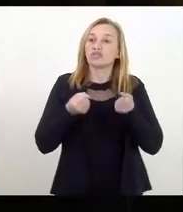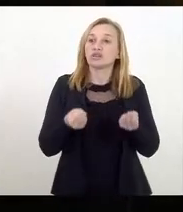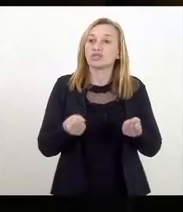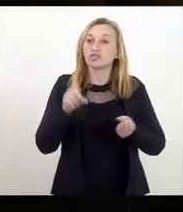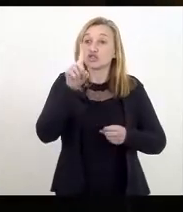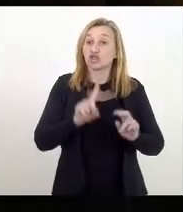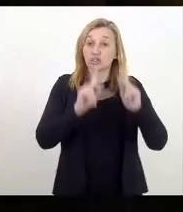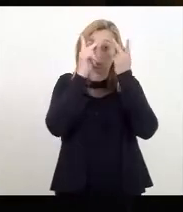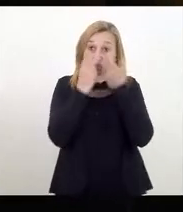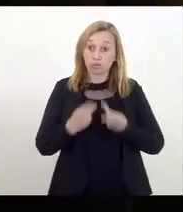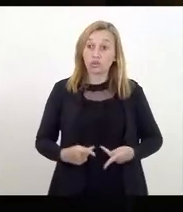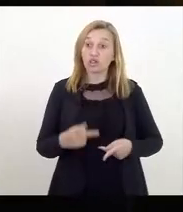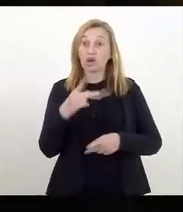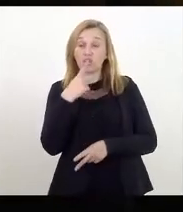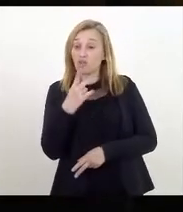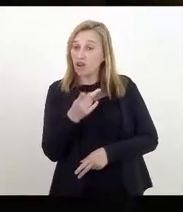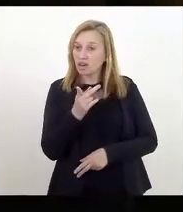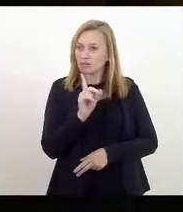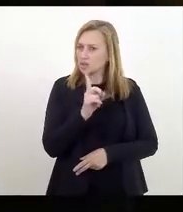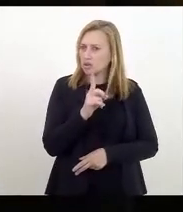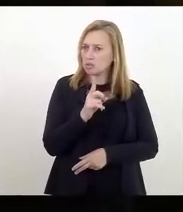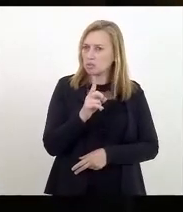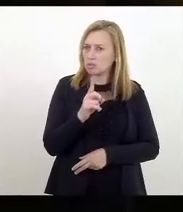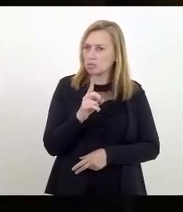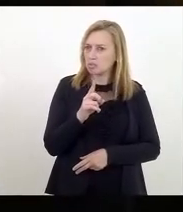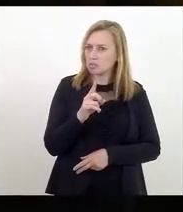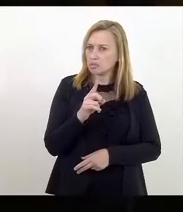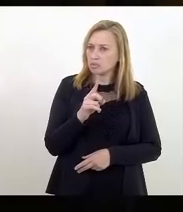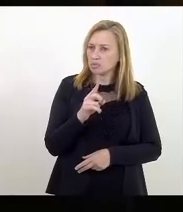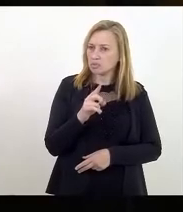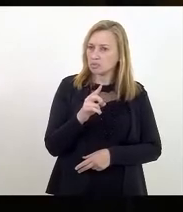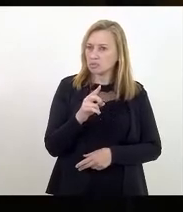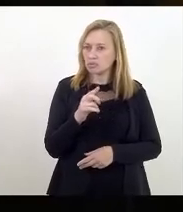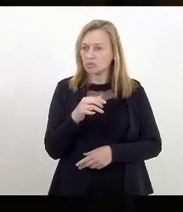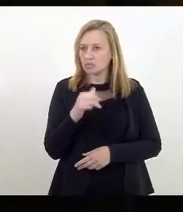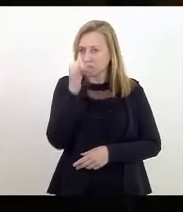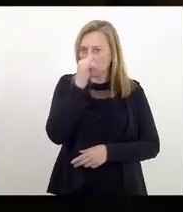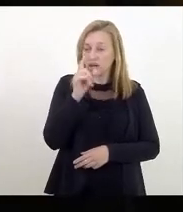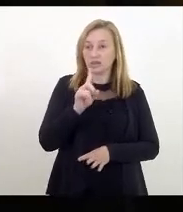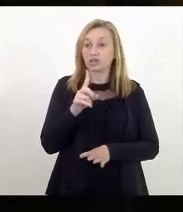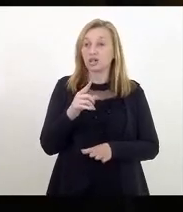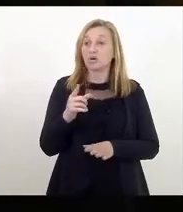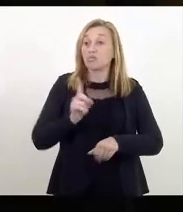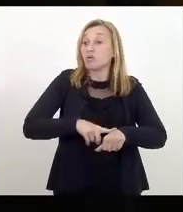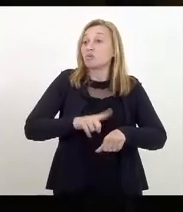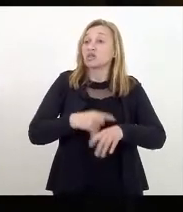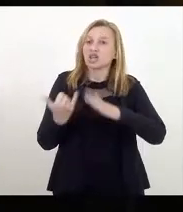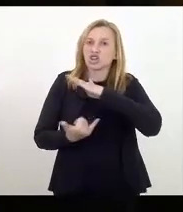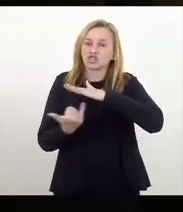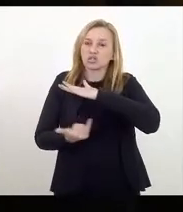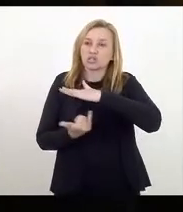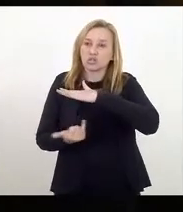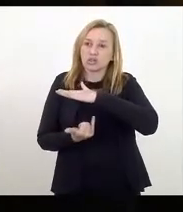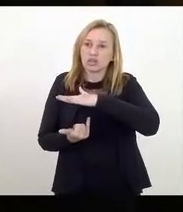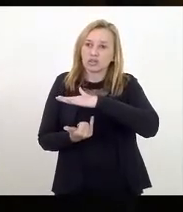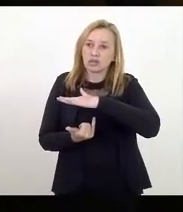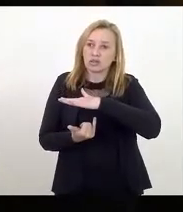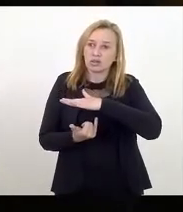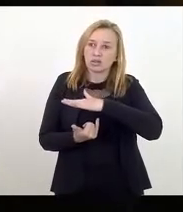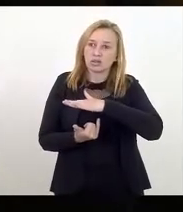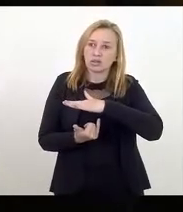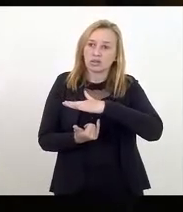humanos. E eu digo isso não à toa. Em momentos em que as instituições estão sendo aviltadas,